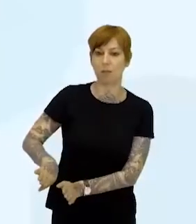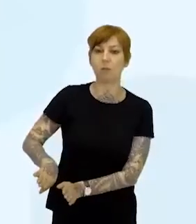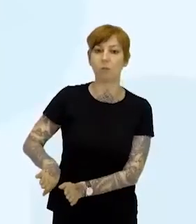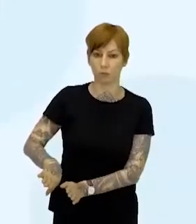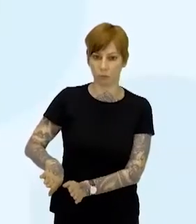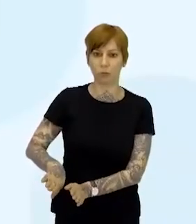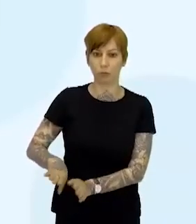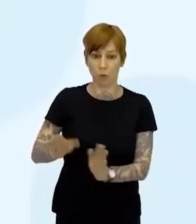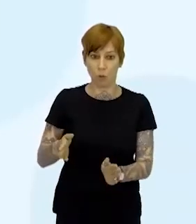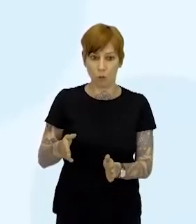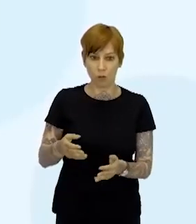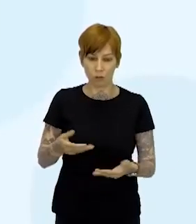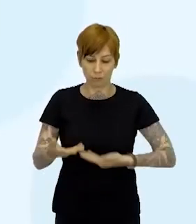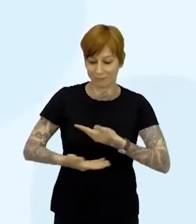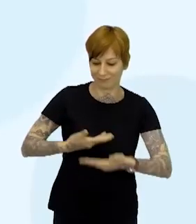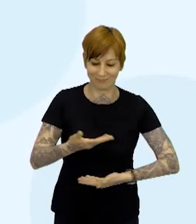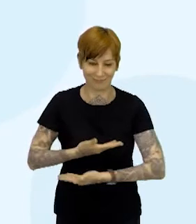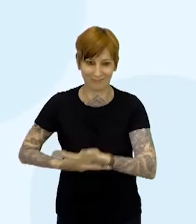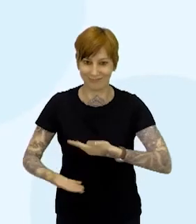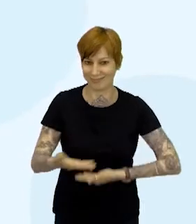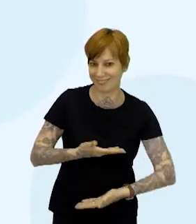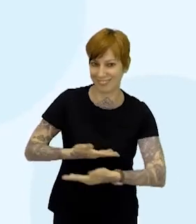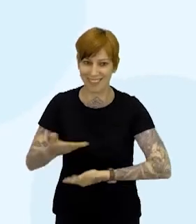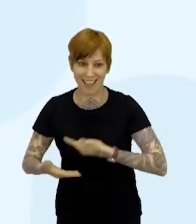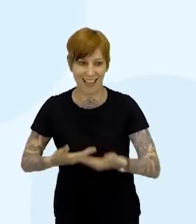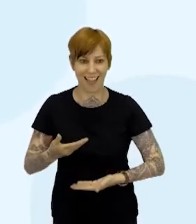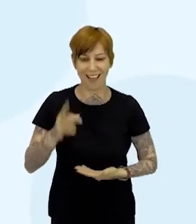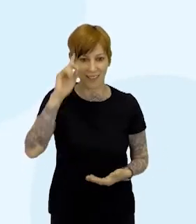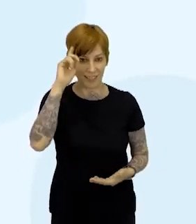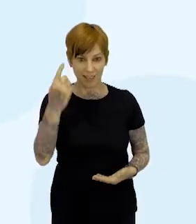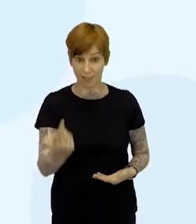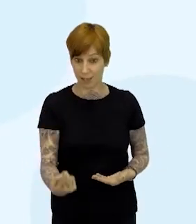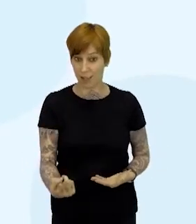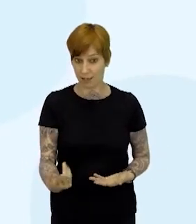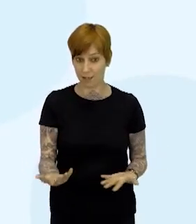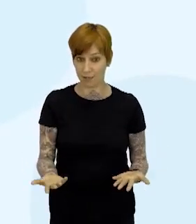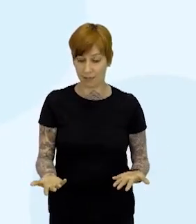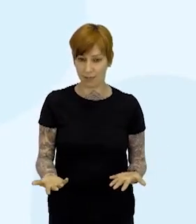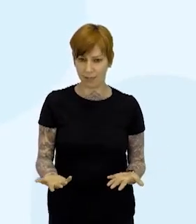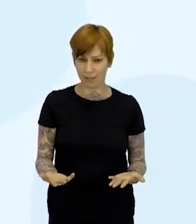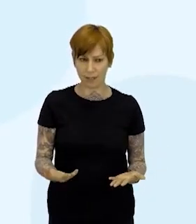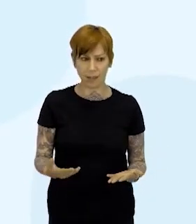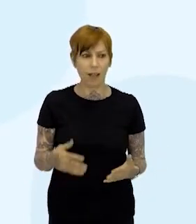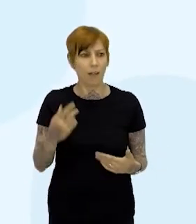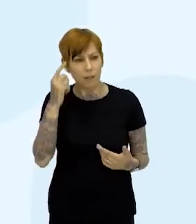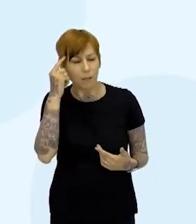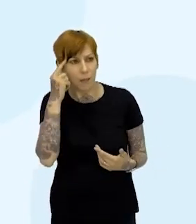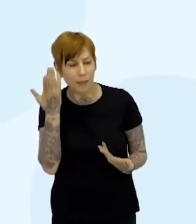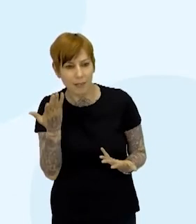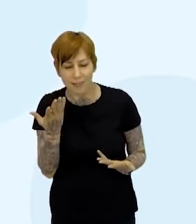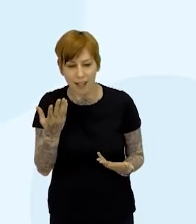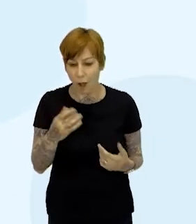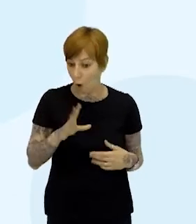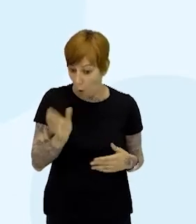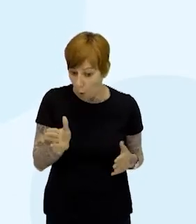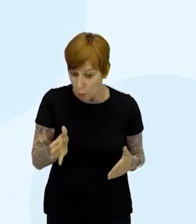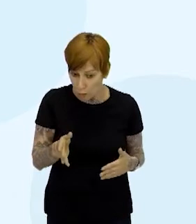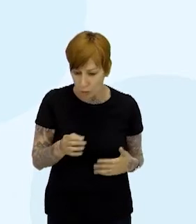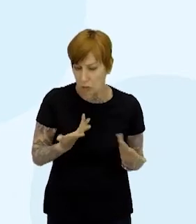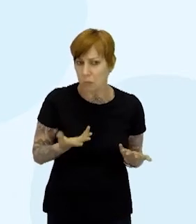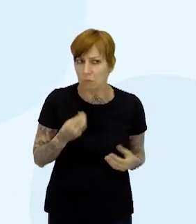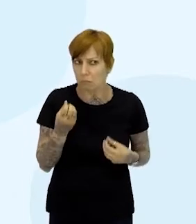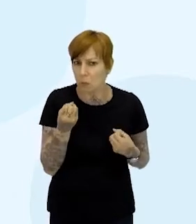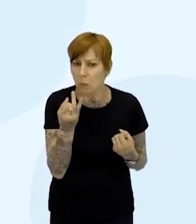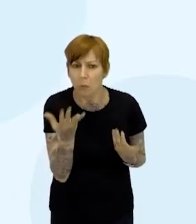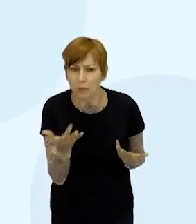mesmas ideias, né? É só você perceber com quantas pessoas você pode sentar e conversar sobre World of Warcraft. Poucas. Então,